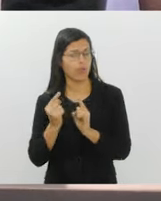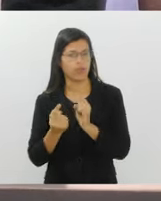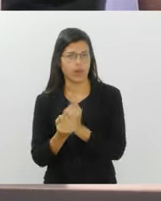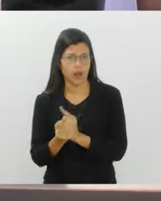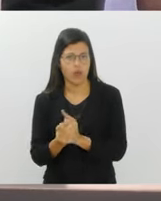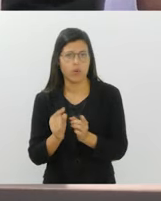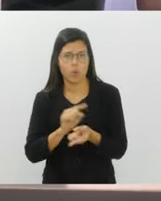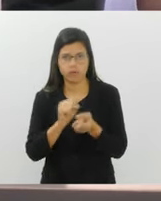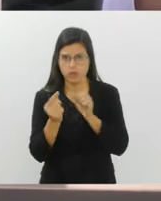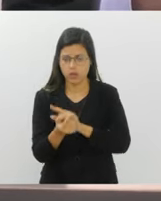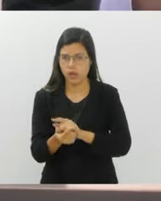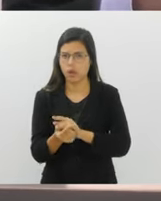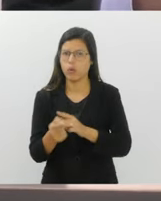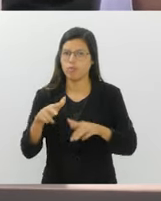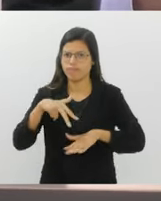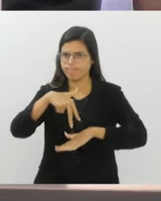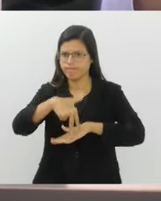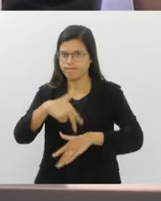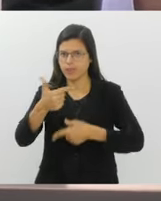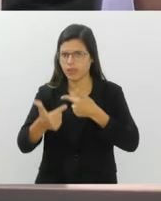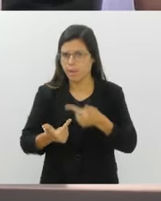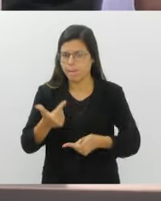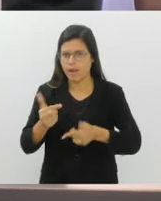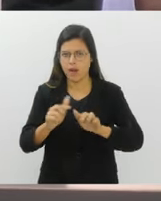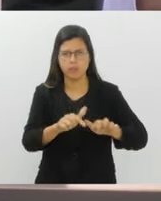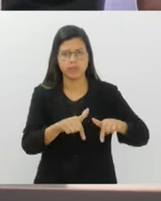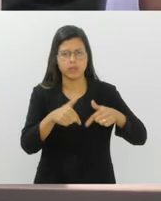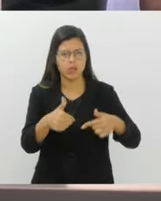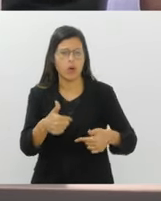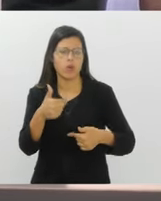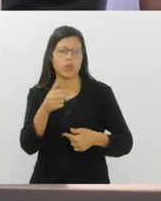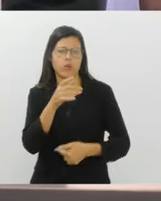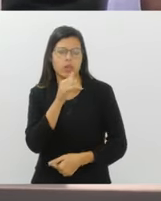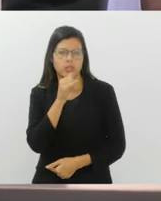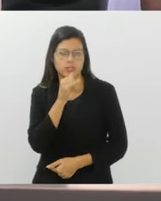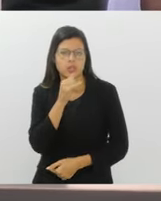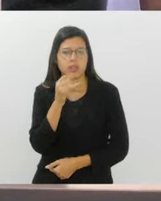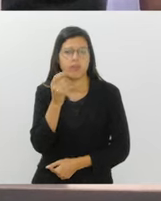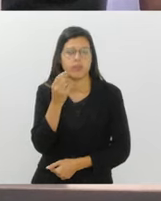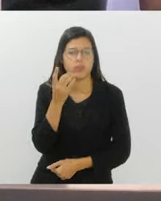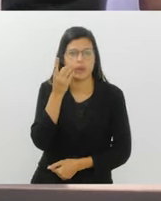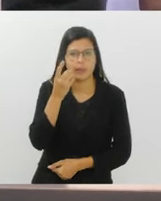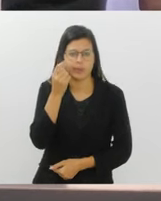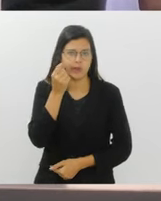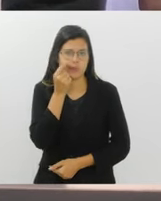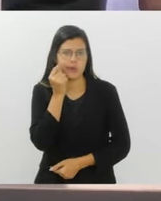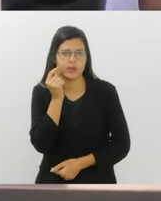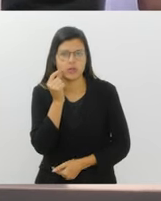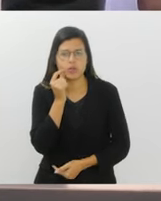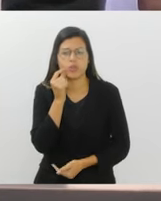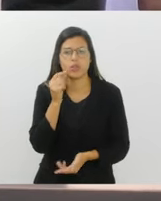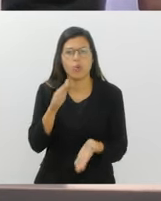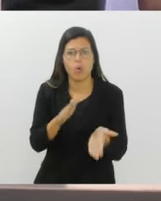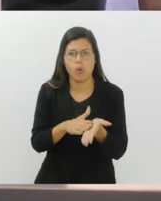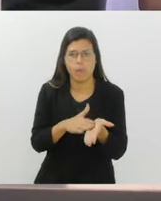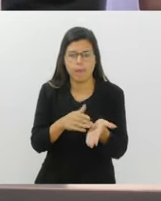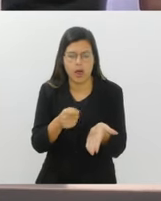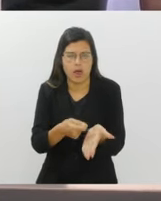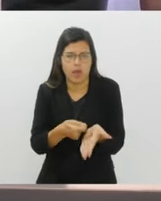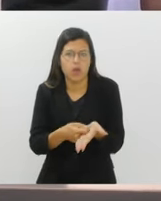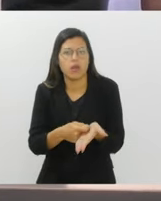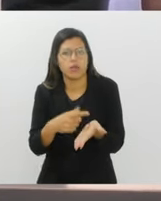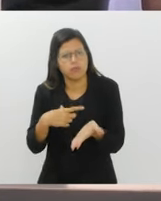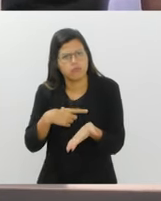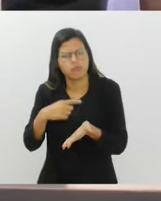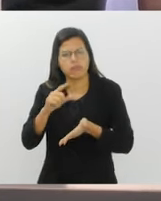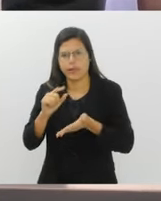agência, para trabalhar pela agência, para quando o Ratinho, por exemplo, vier me cobrar, eu ter o que falar. E assim sucessivamente. A